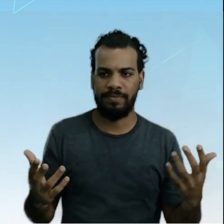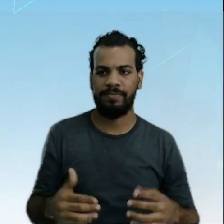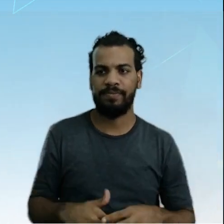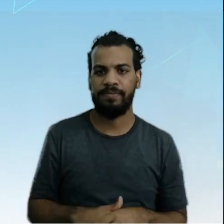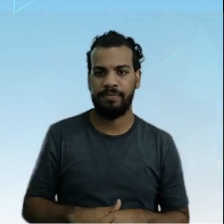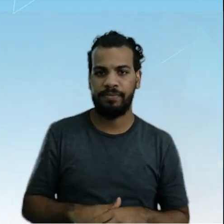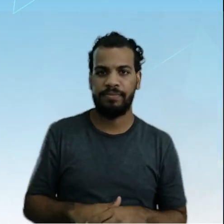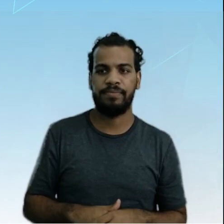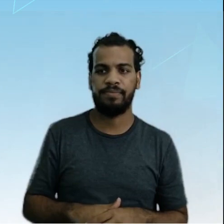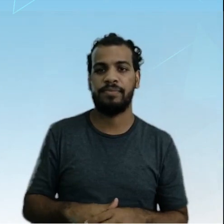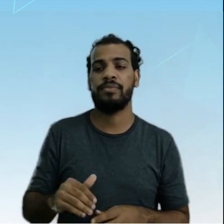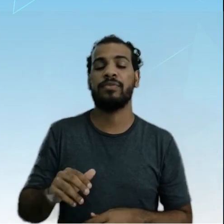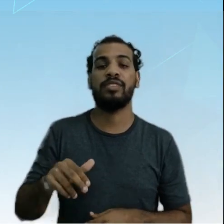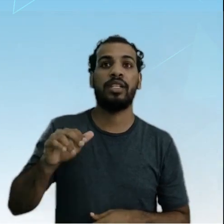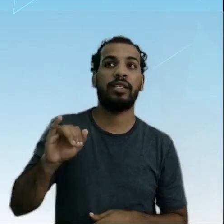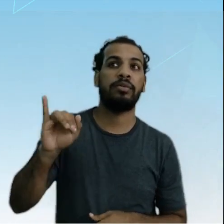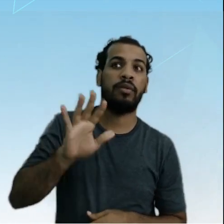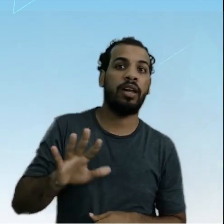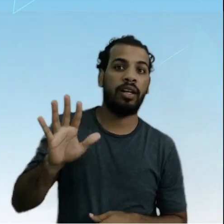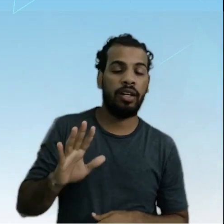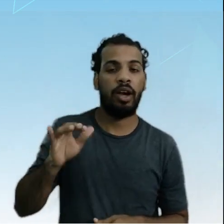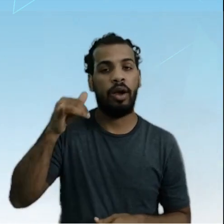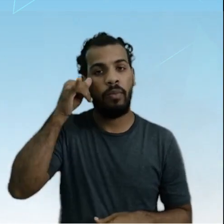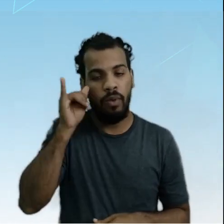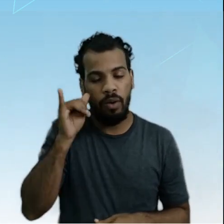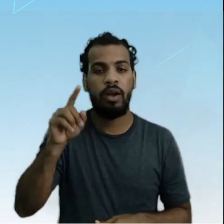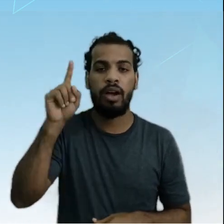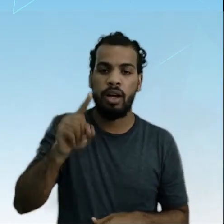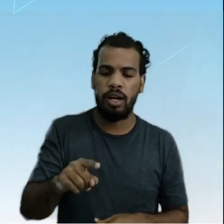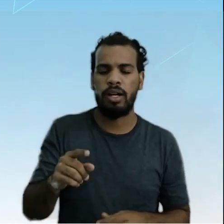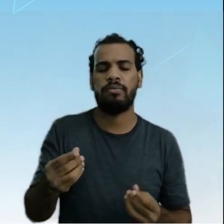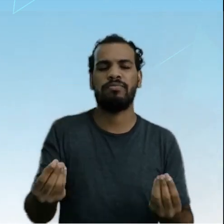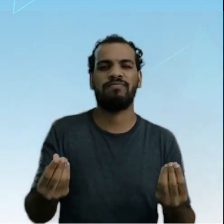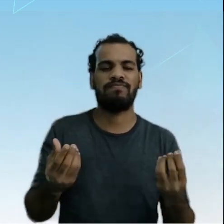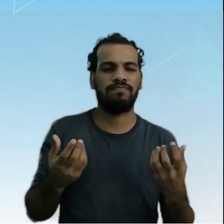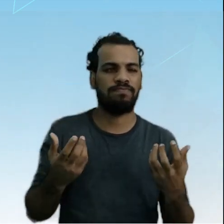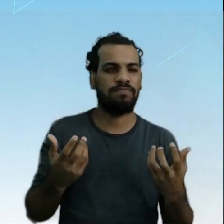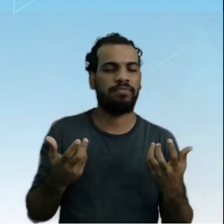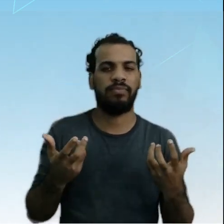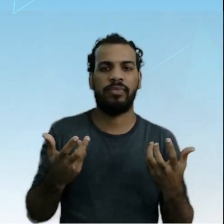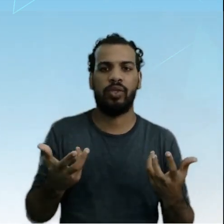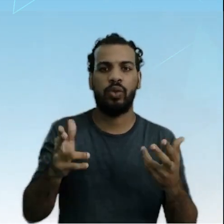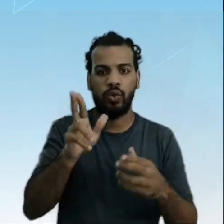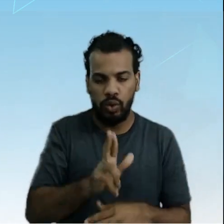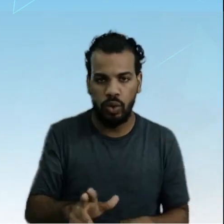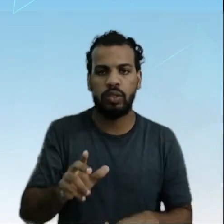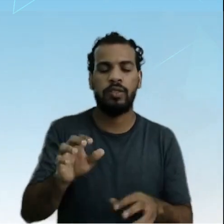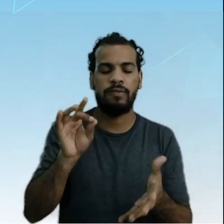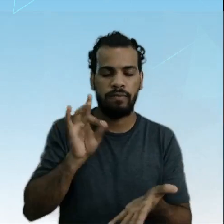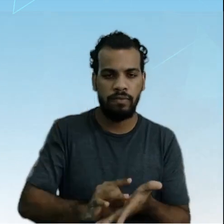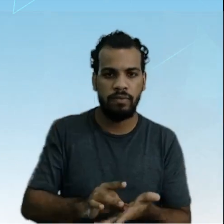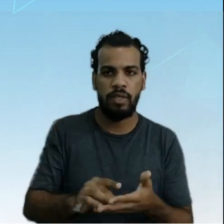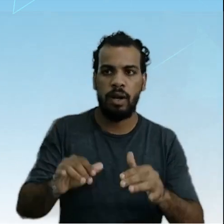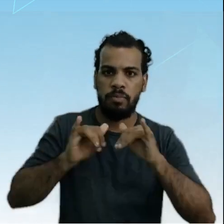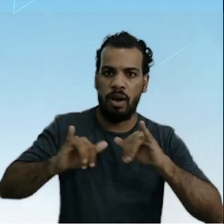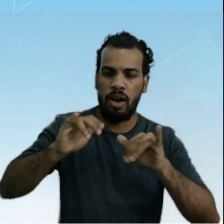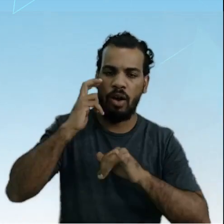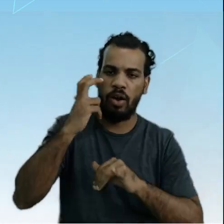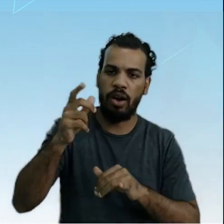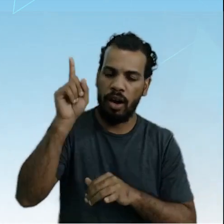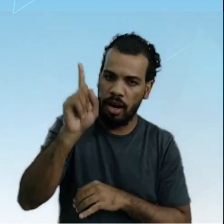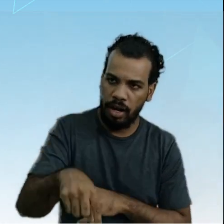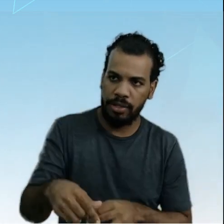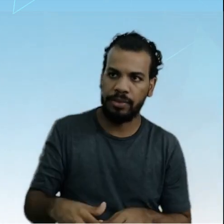também, a imagem, a figura do boi é uma figura muito, muito, muito usada nas manifestações culturais.